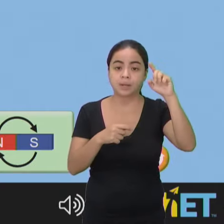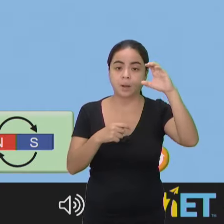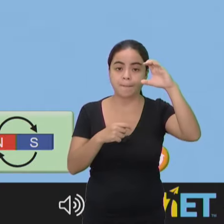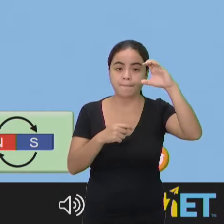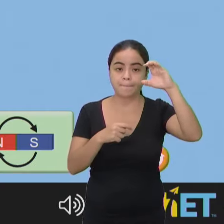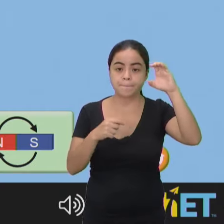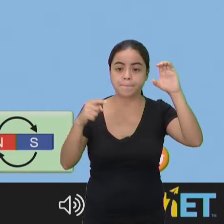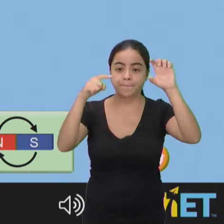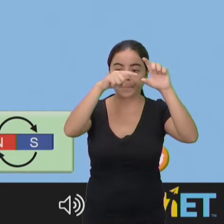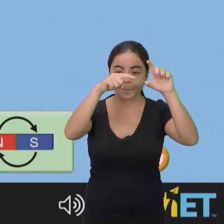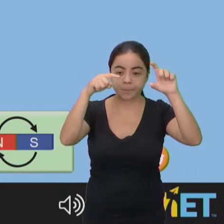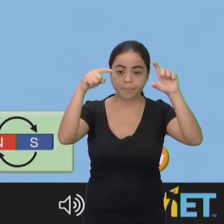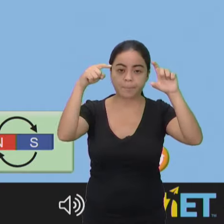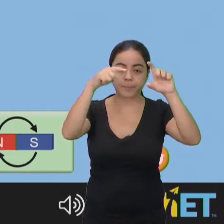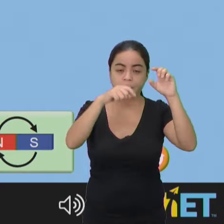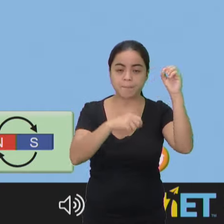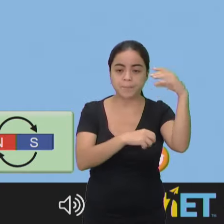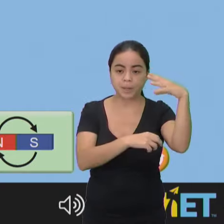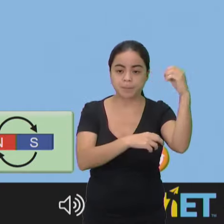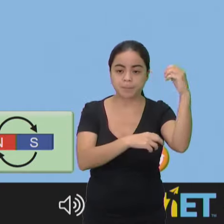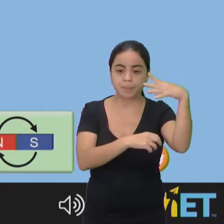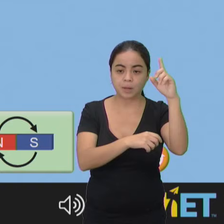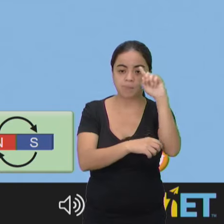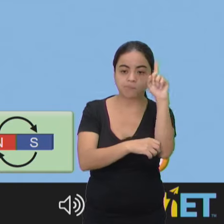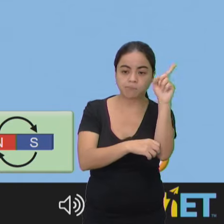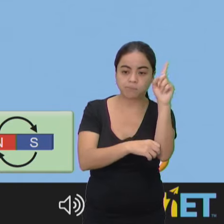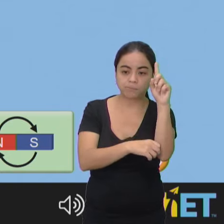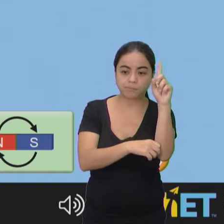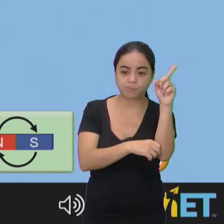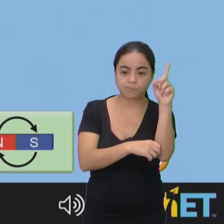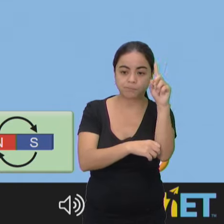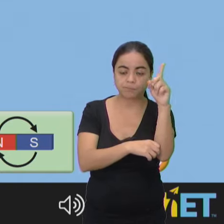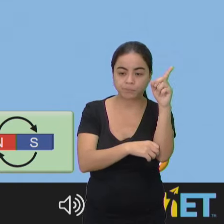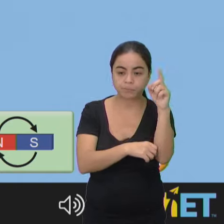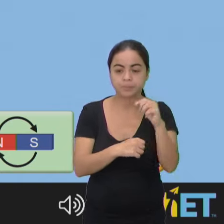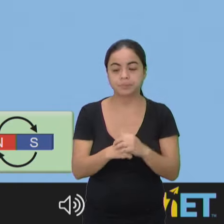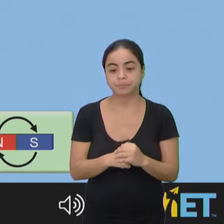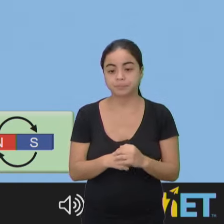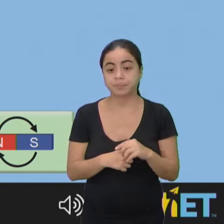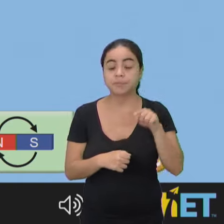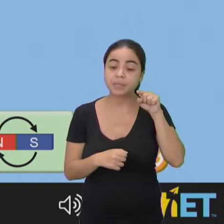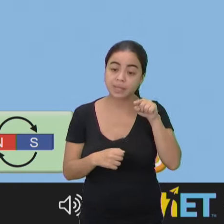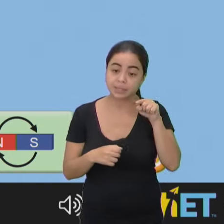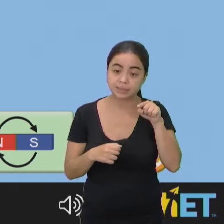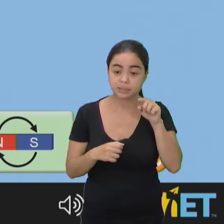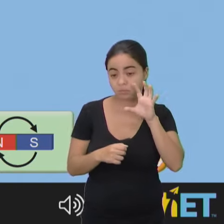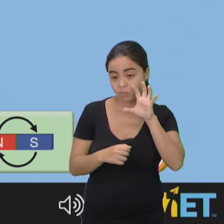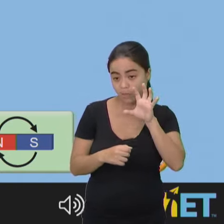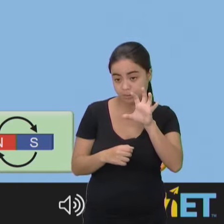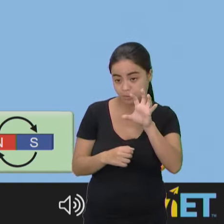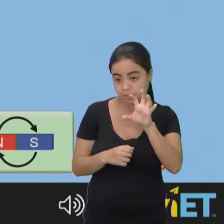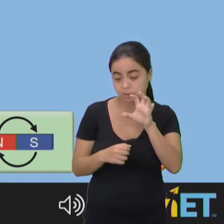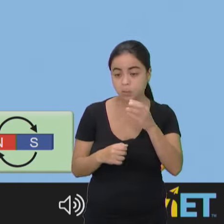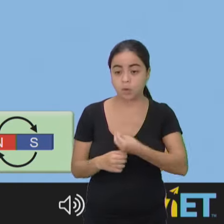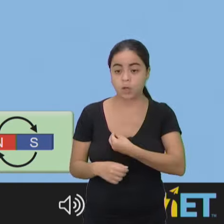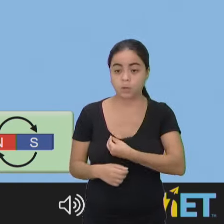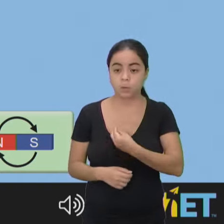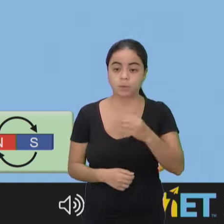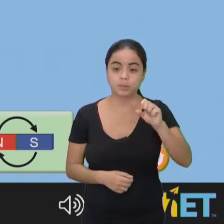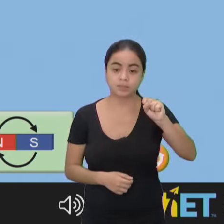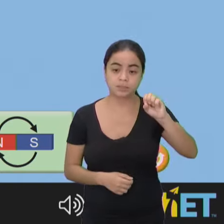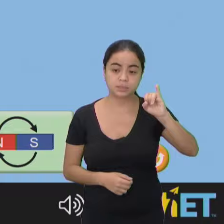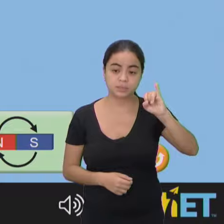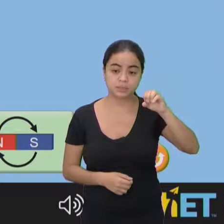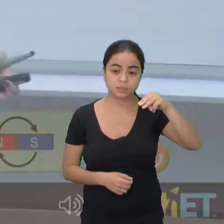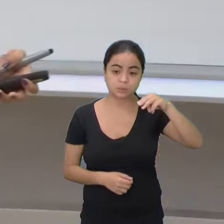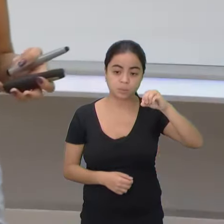o princípio que explica aí o movimento desses sismógrafos. Nem todos os sismógrafos tinham isso, a gente viu, a gente